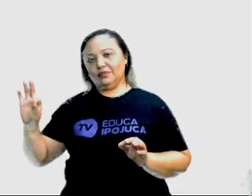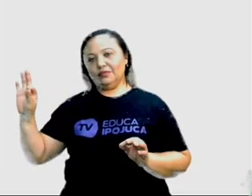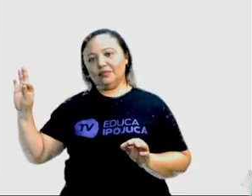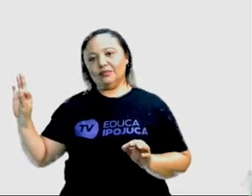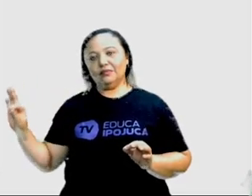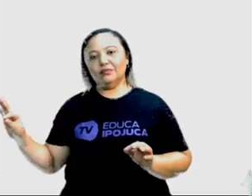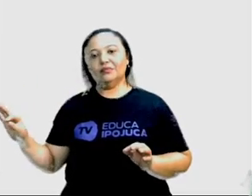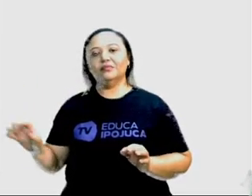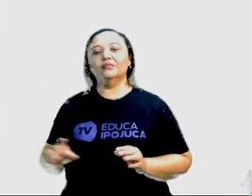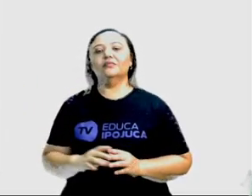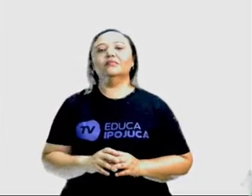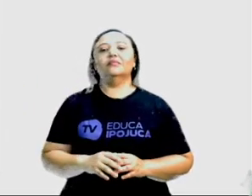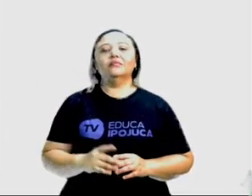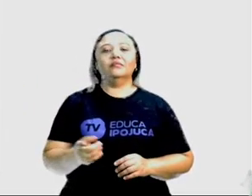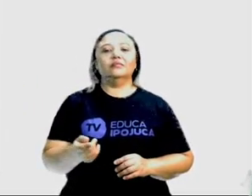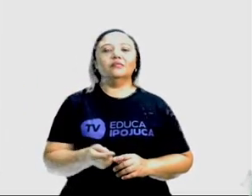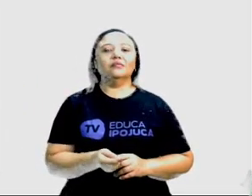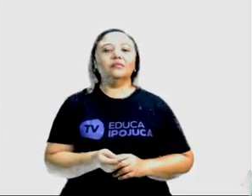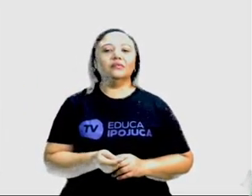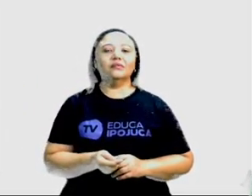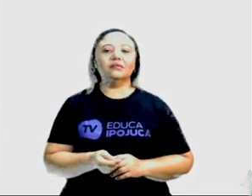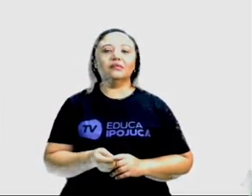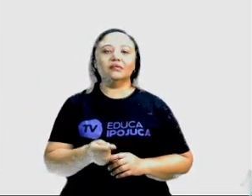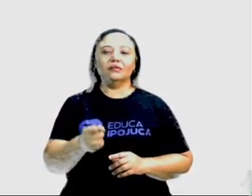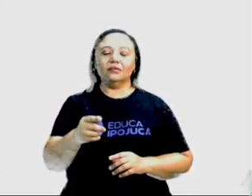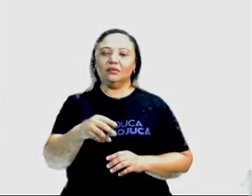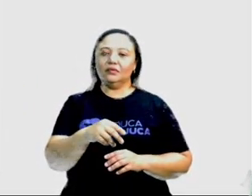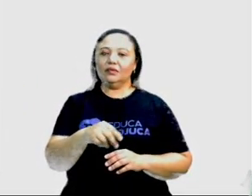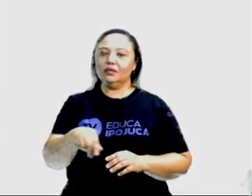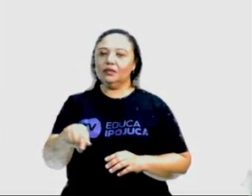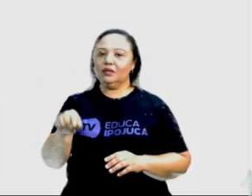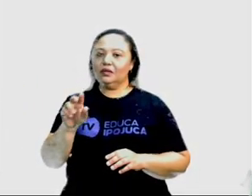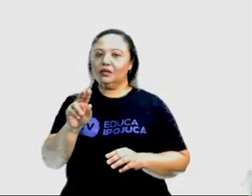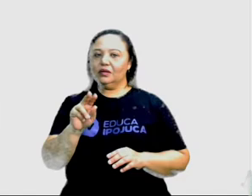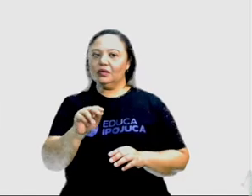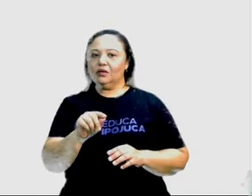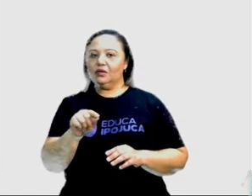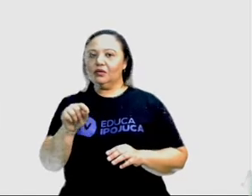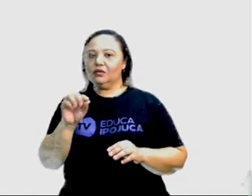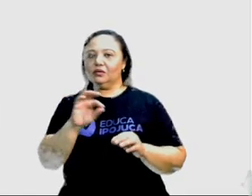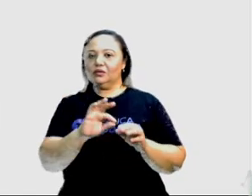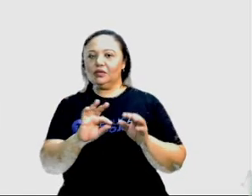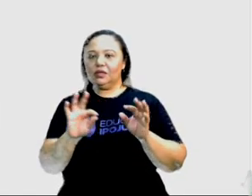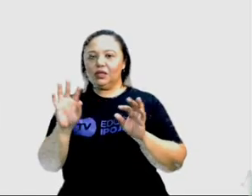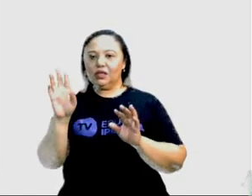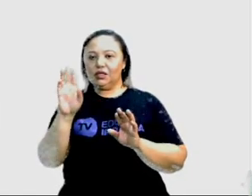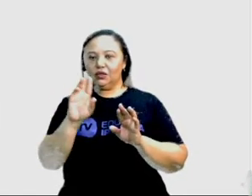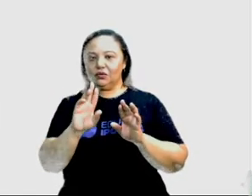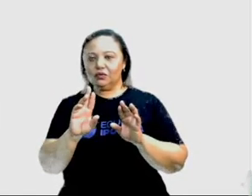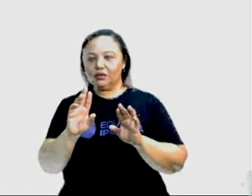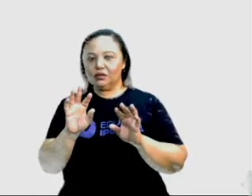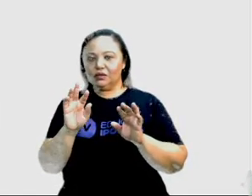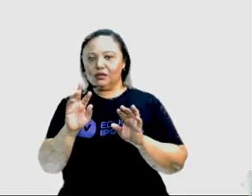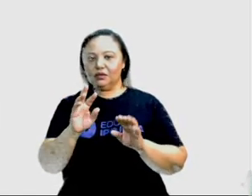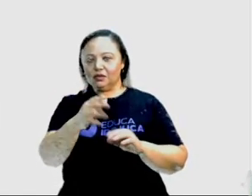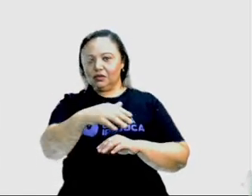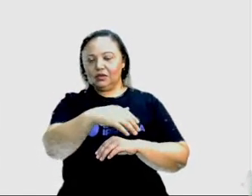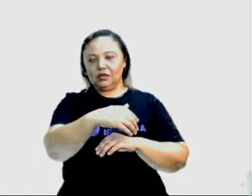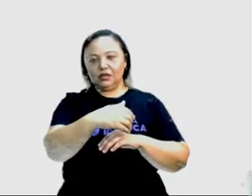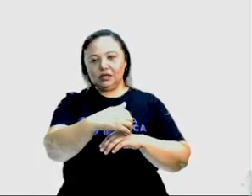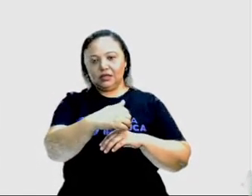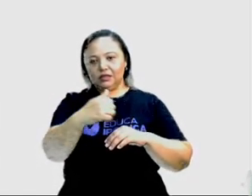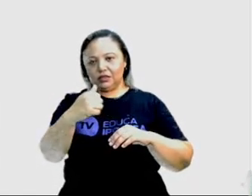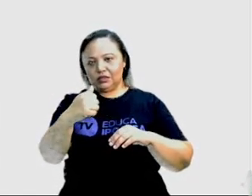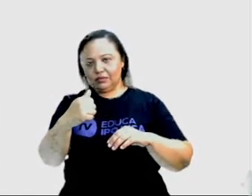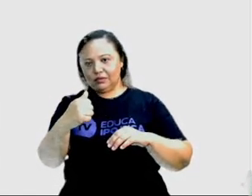Volume de chamadas recebidas. Volume de chamadas resolvidas. Então, aí é como se fosse uma